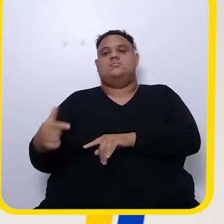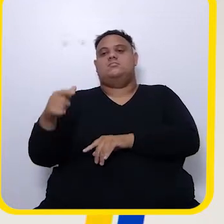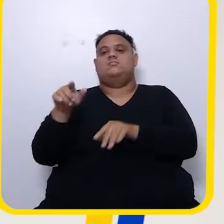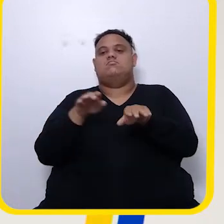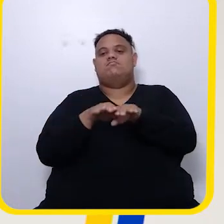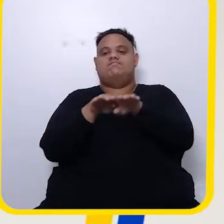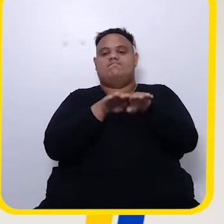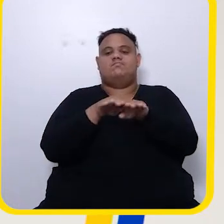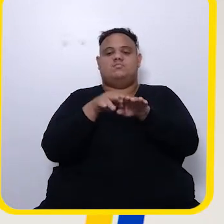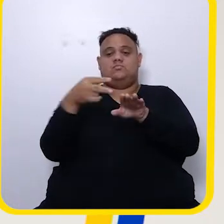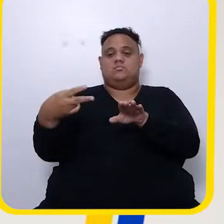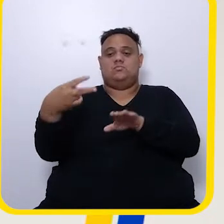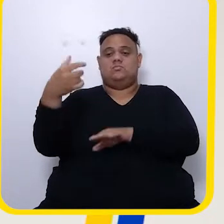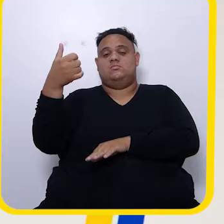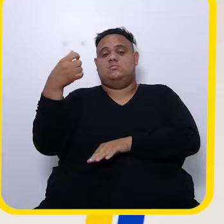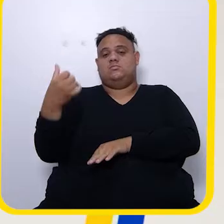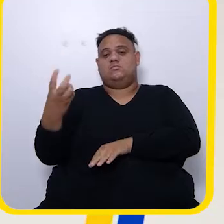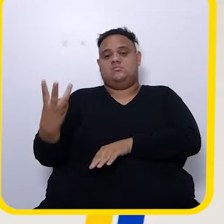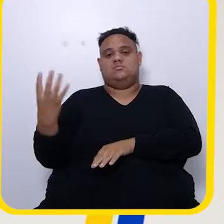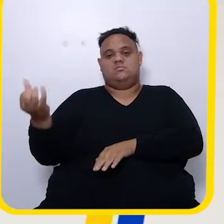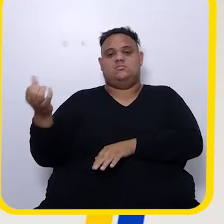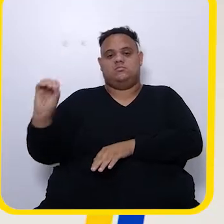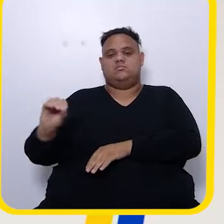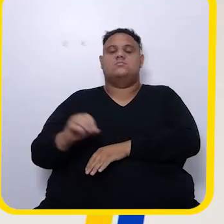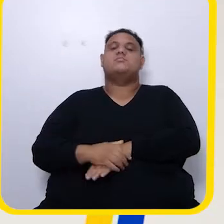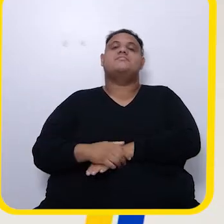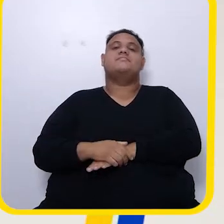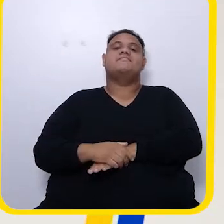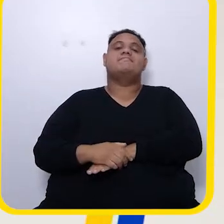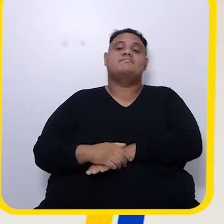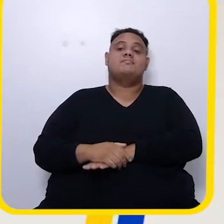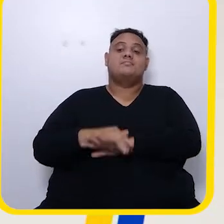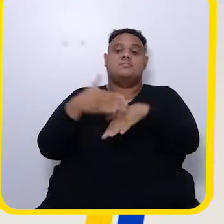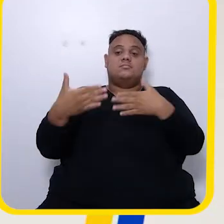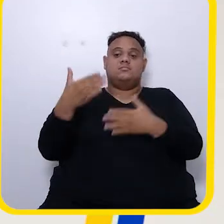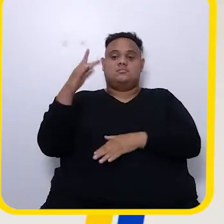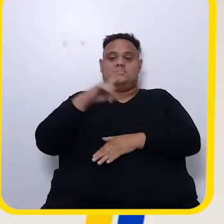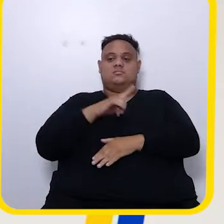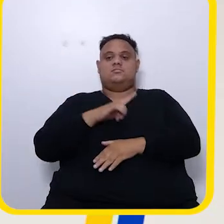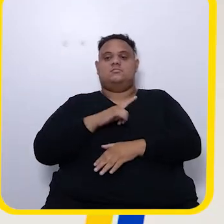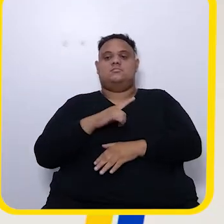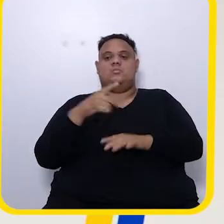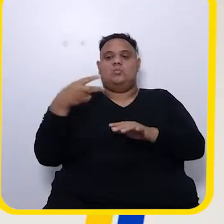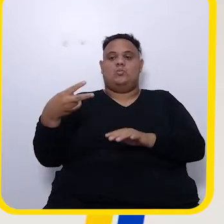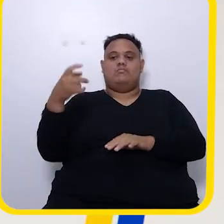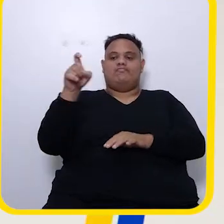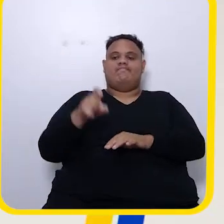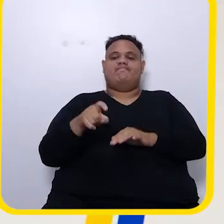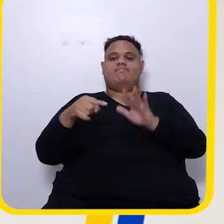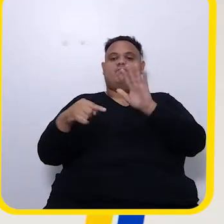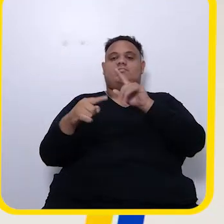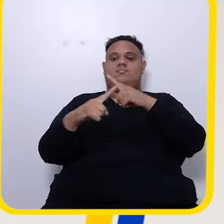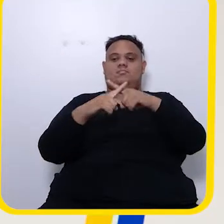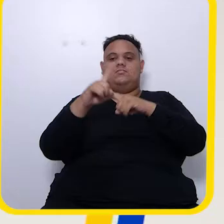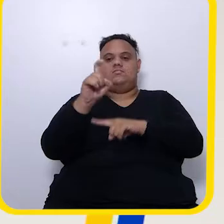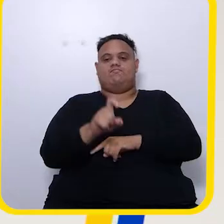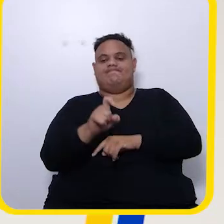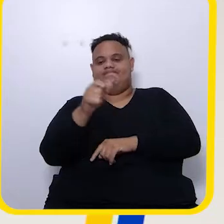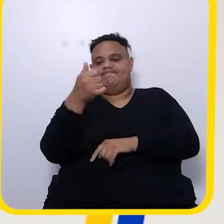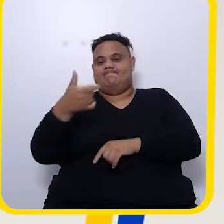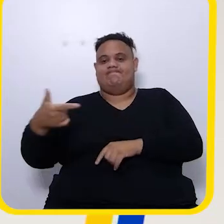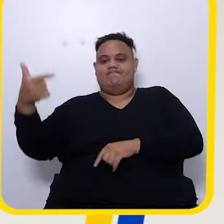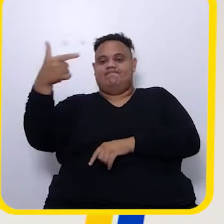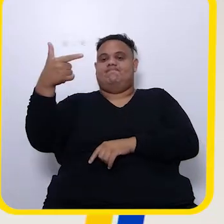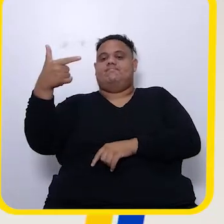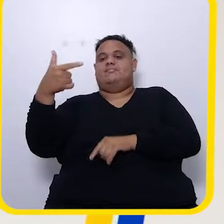igual a mais 360. E lá do outro lado eu já tenho, ó, igual a x vezes x, que é x ao quadrado,